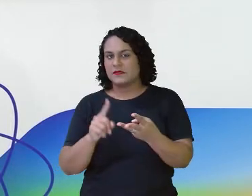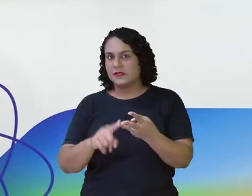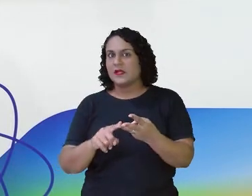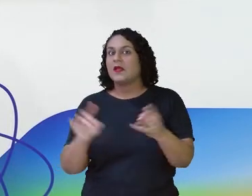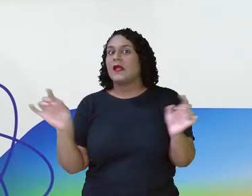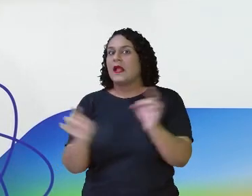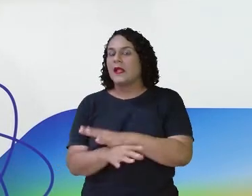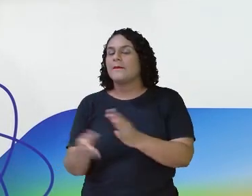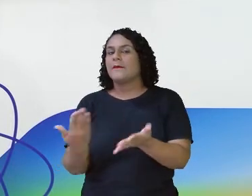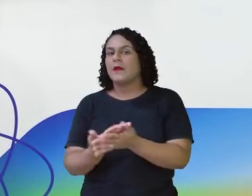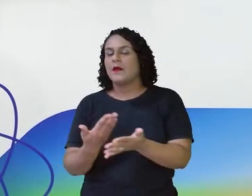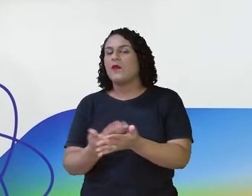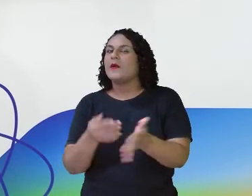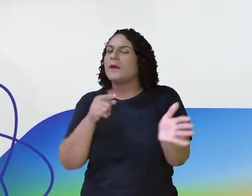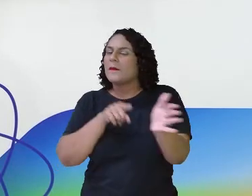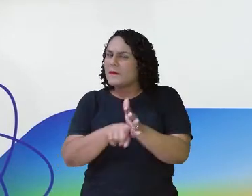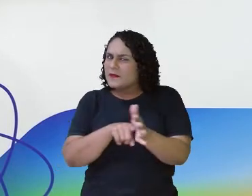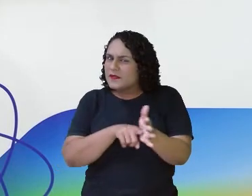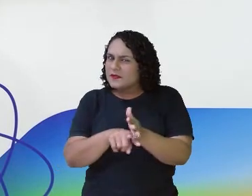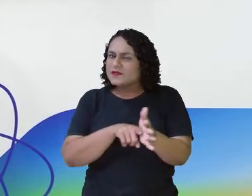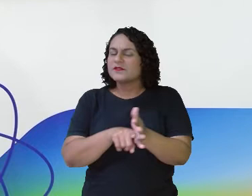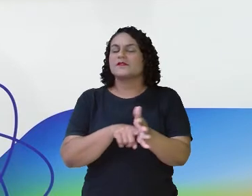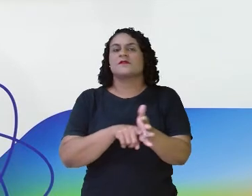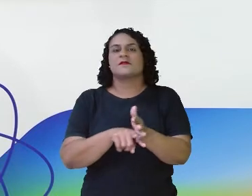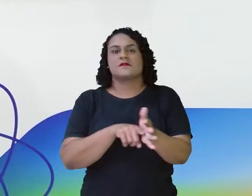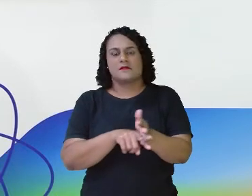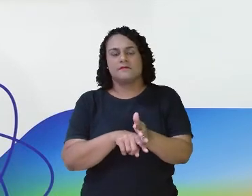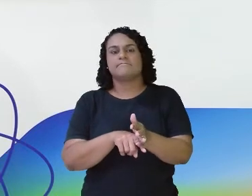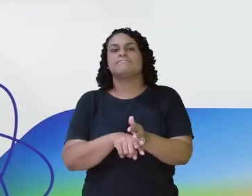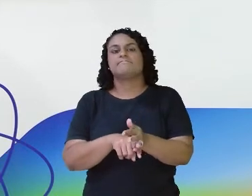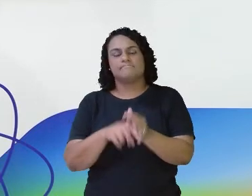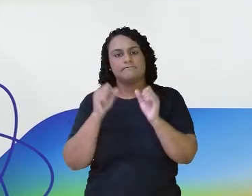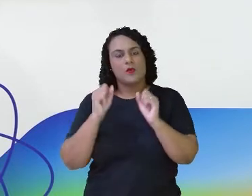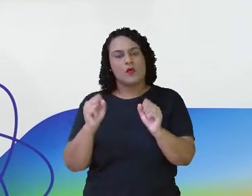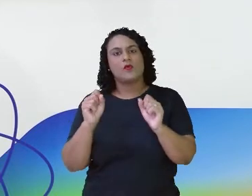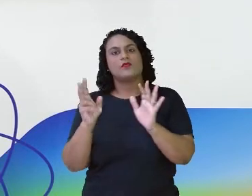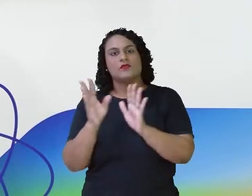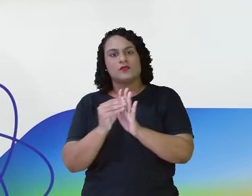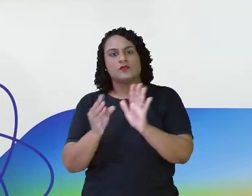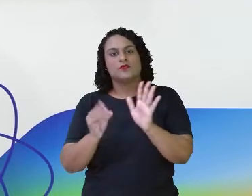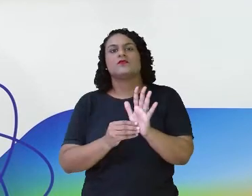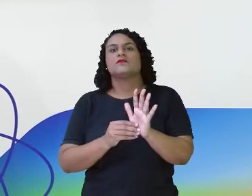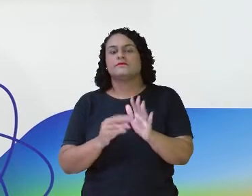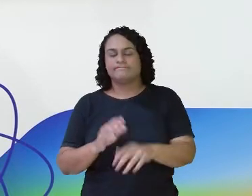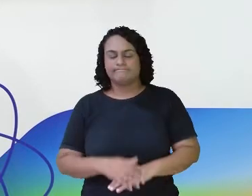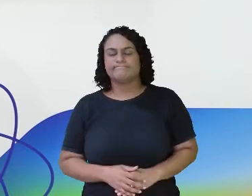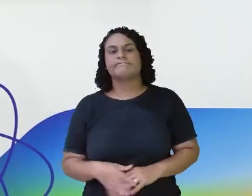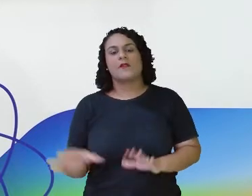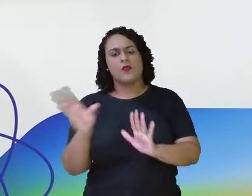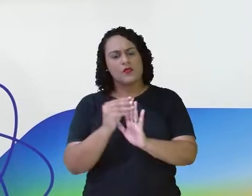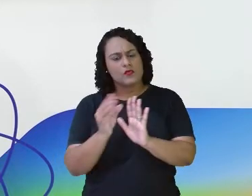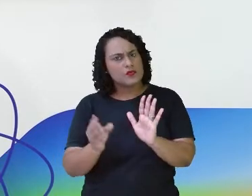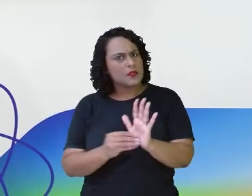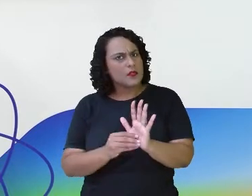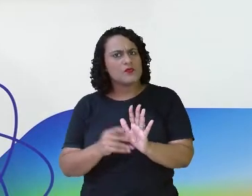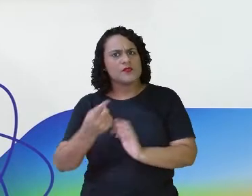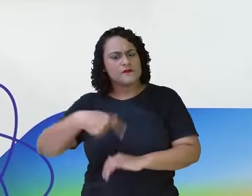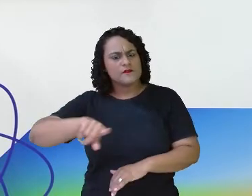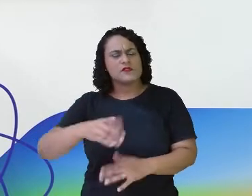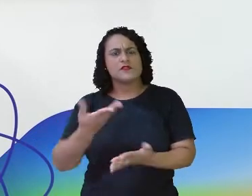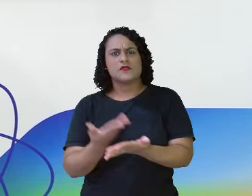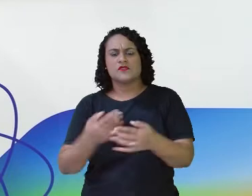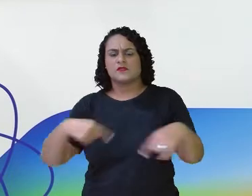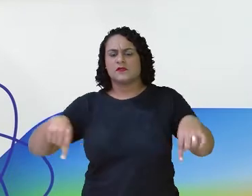pesquisada e já ir adiantando um pouco mais. E claro, isso é conteúdo que você vê na sua sala de aula. Nem se preocupe que